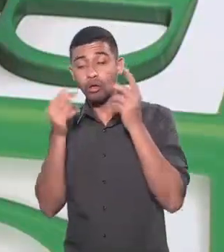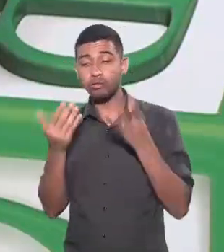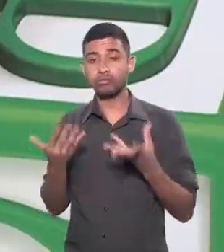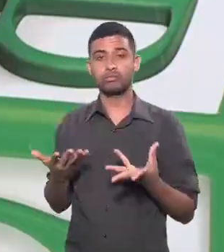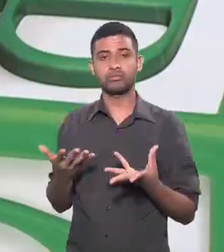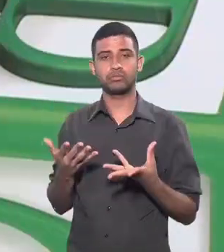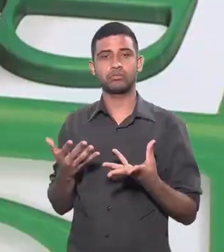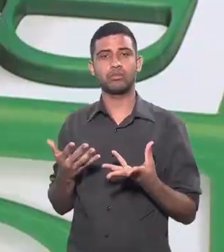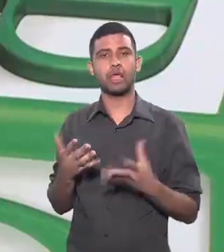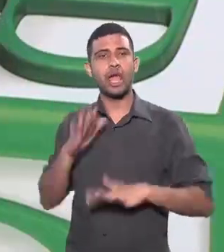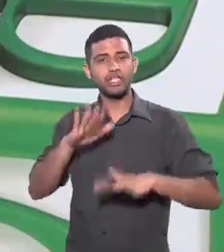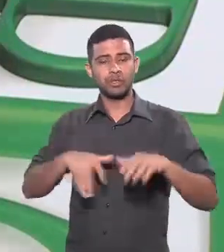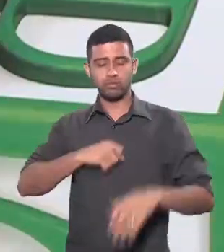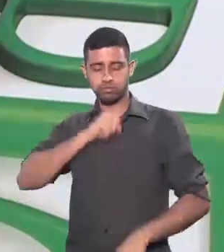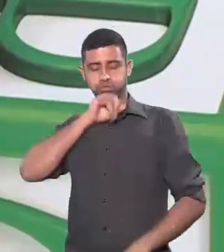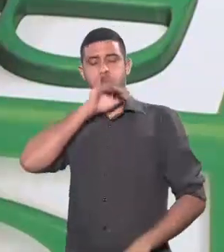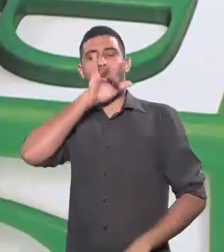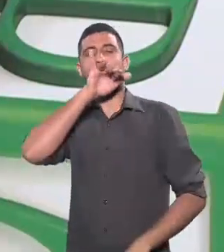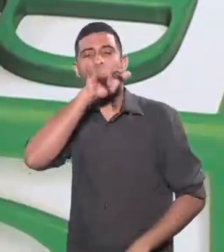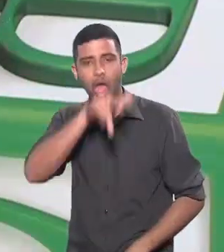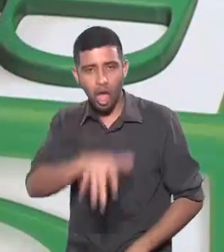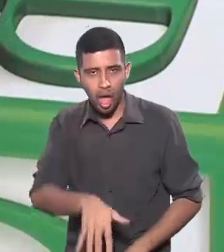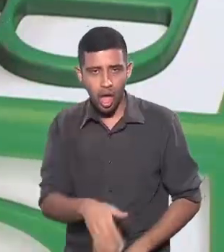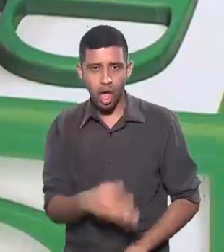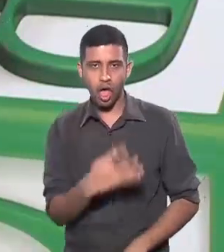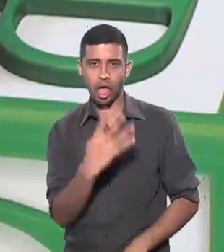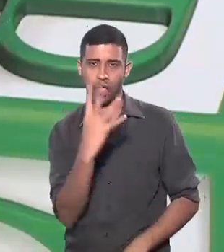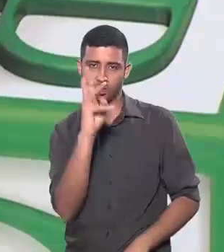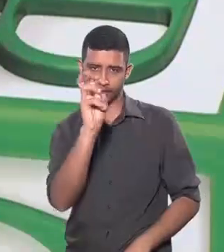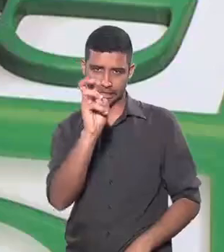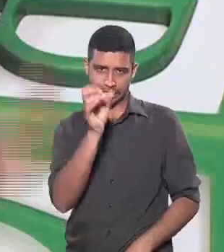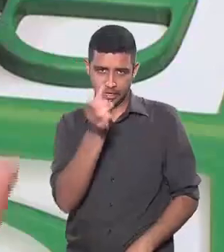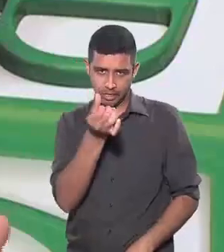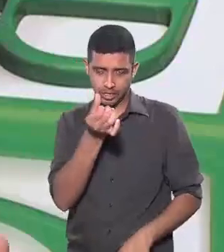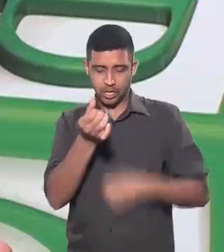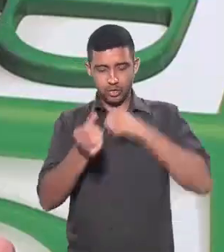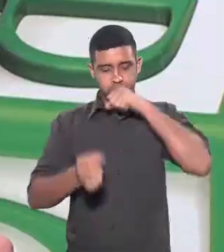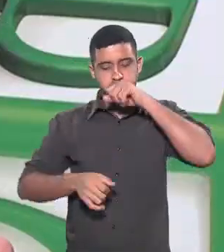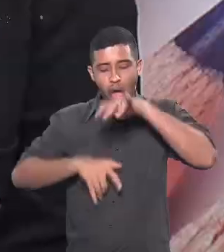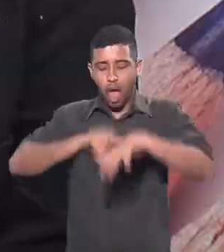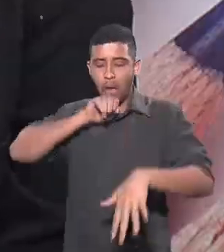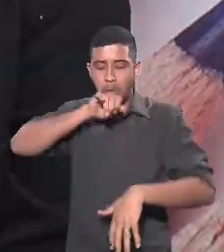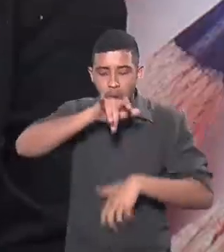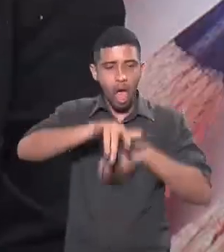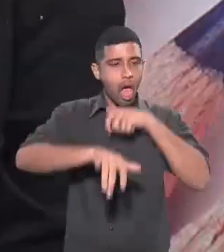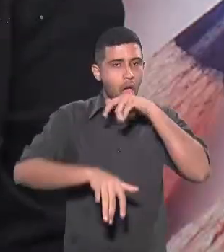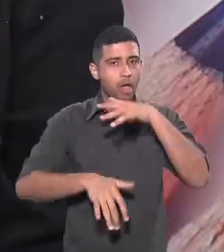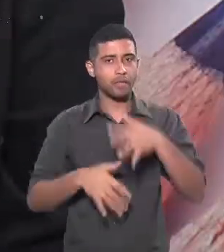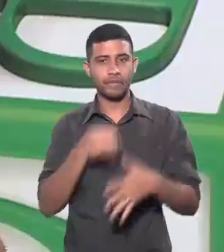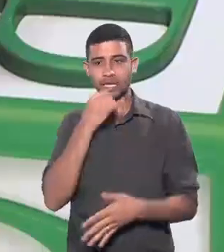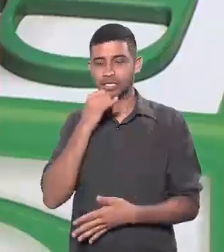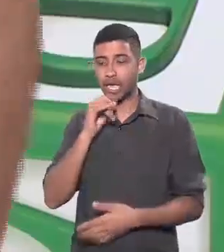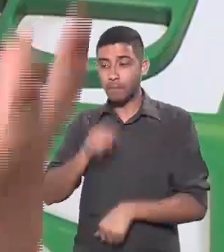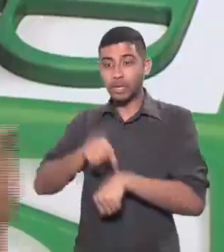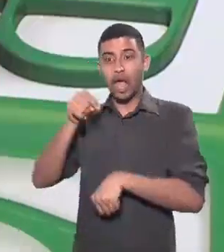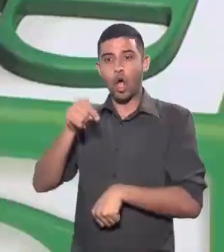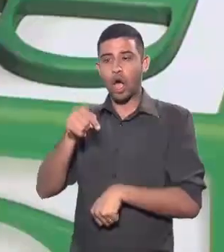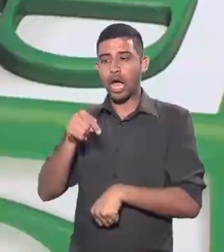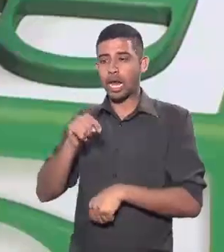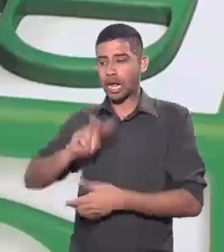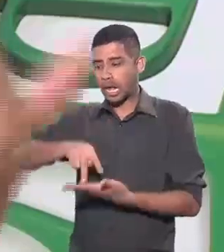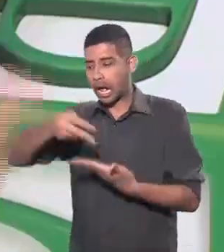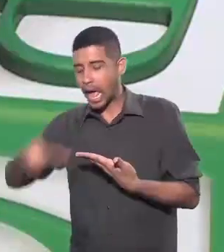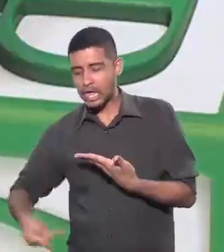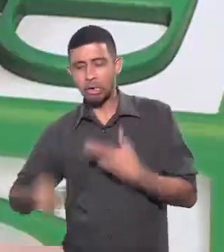ela vai ter mais do que 5, 6 vômitos. Às vezes ela assim, naquele momento. Ótimo. Naquele momento, ela caiu,